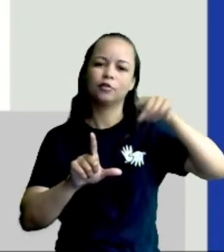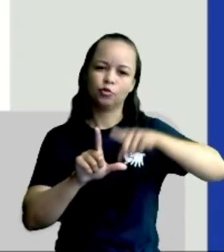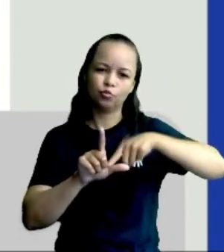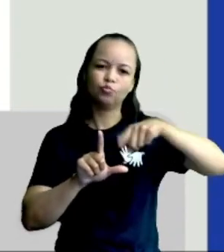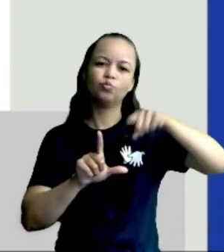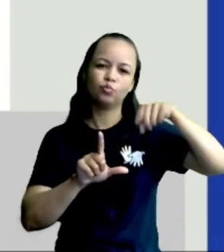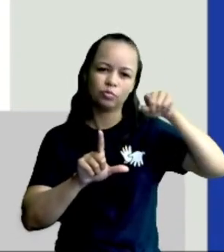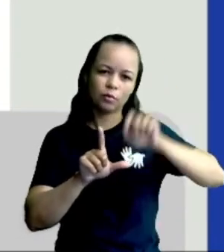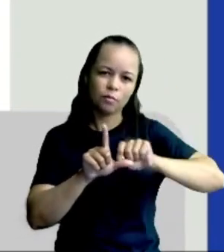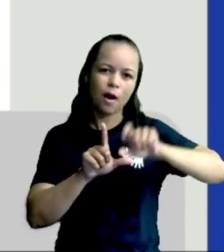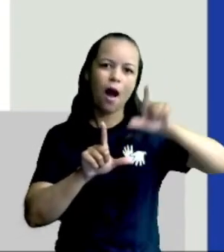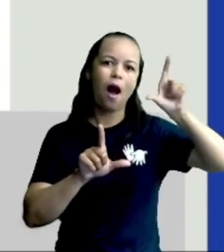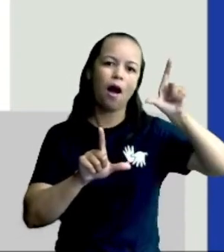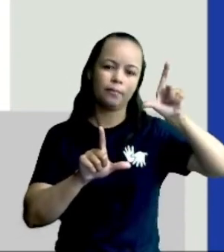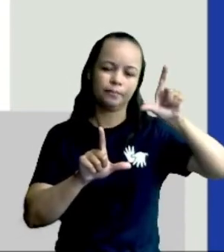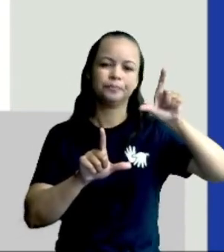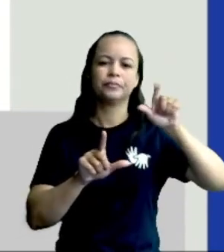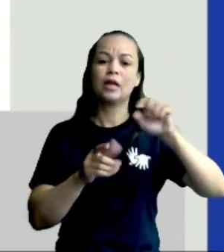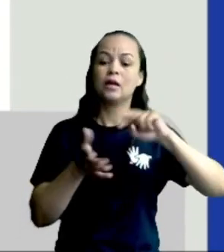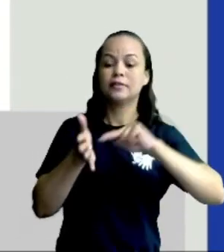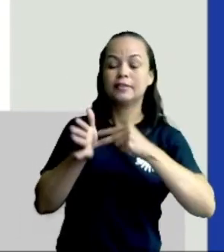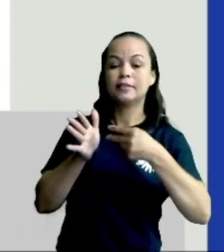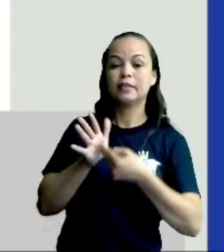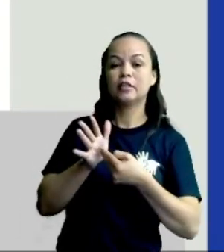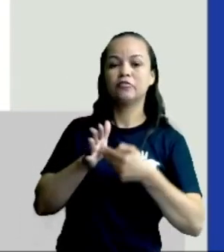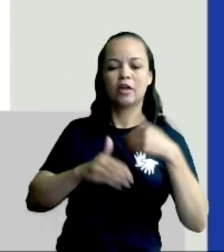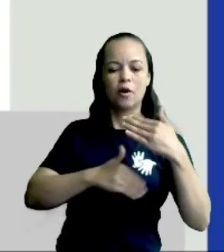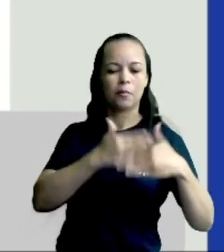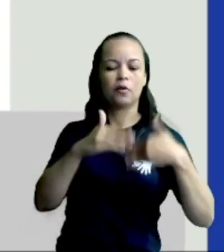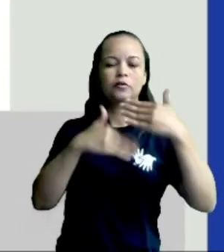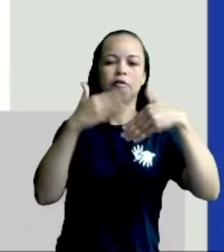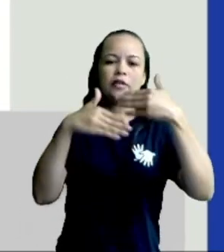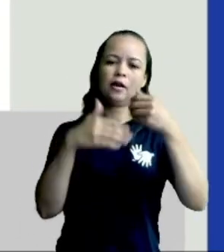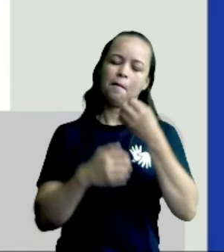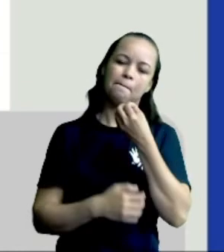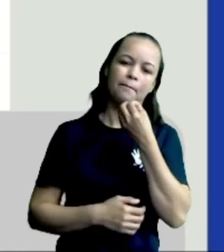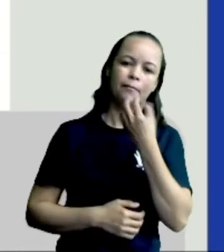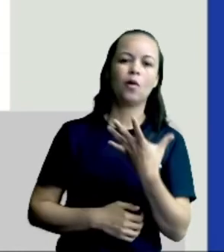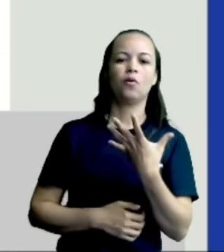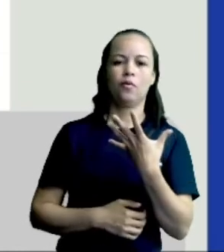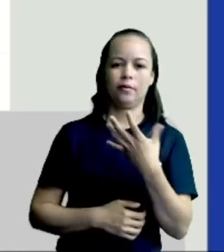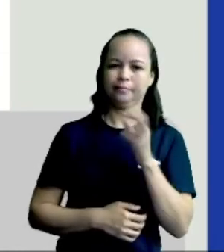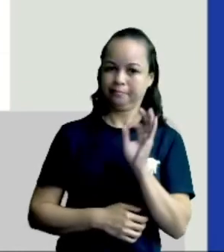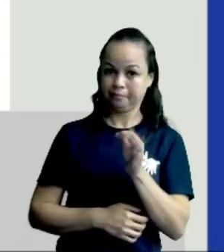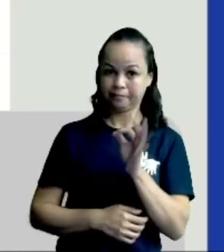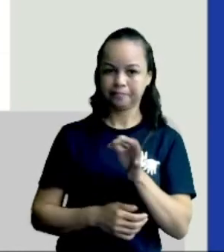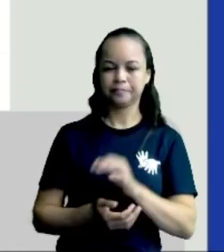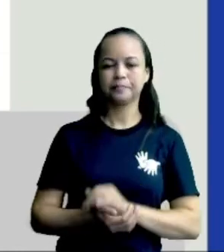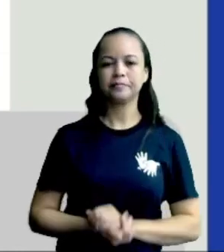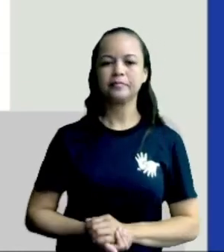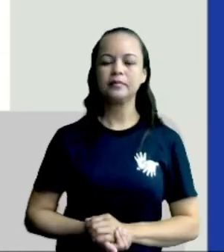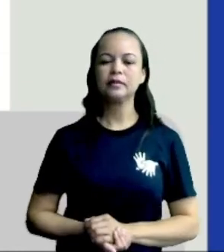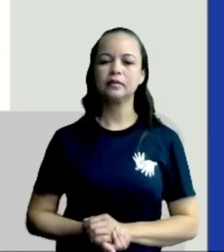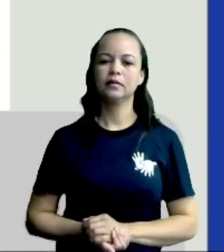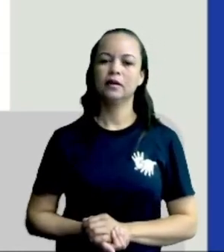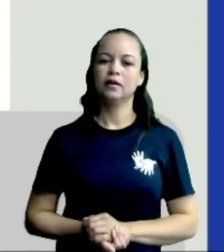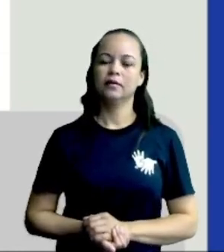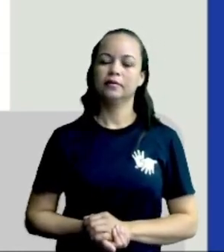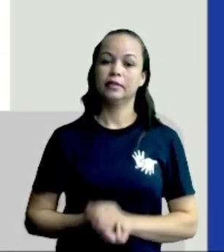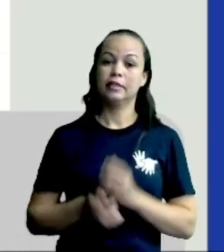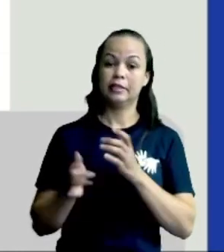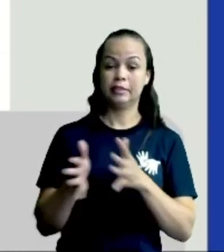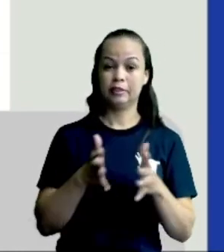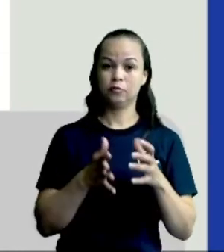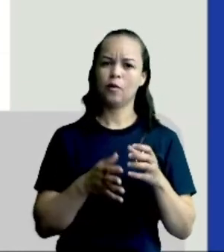aumentando. Isso significa que é uma produtividade muito boa, tá certo? Isso é